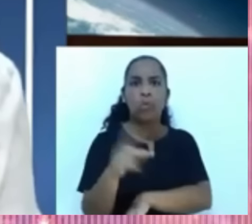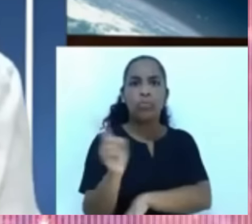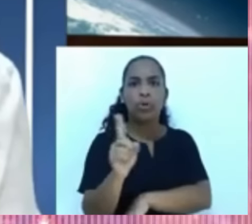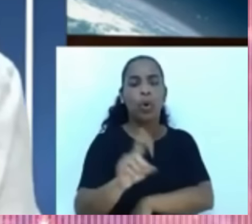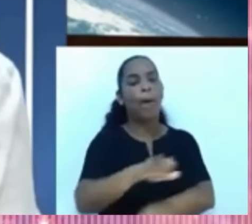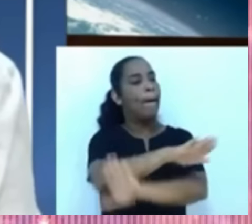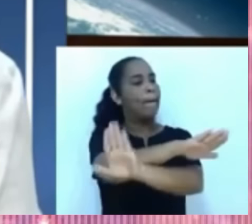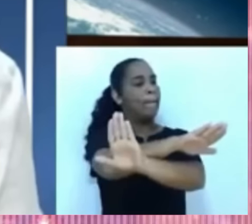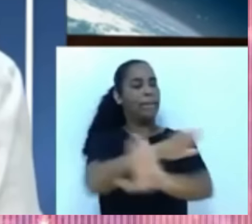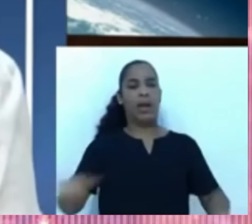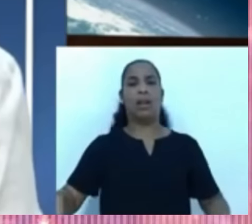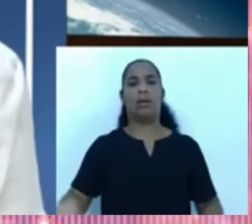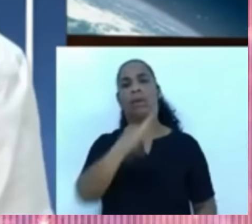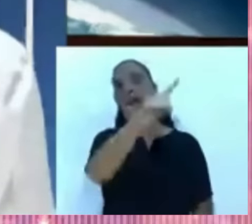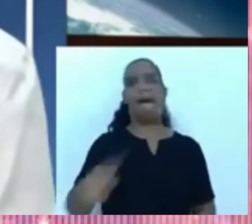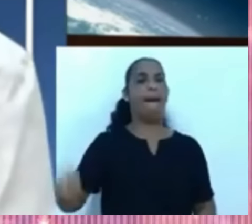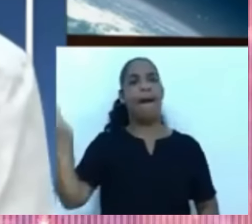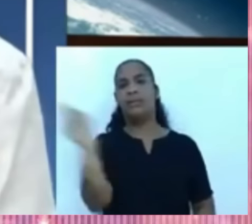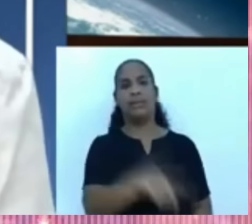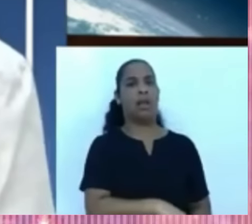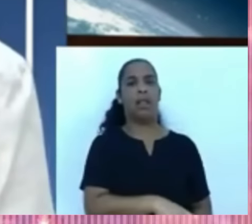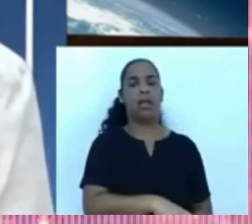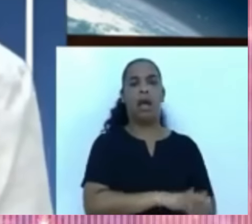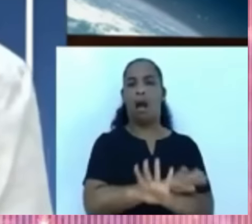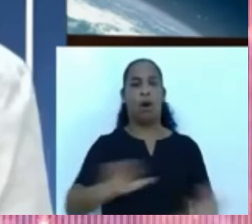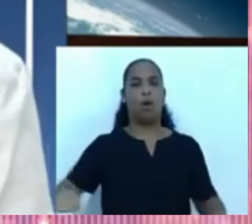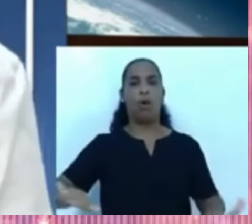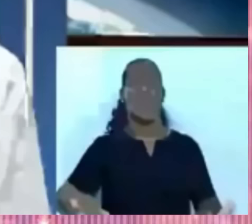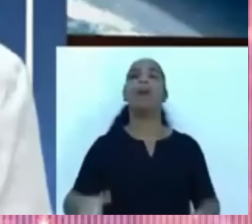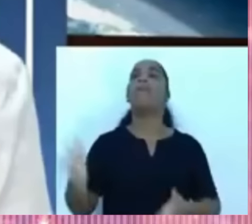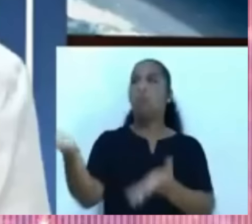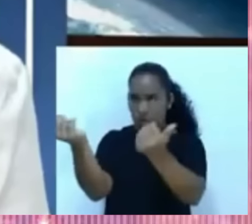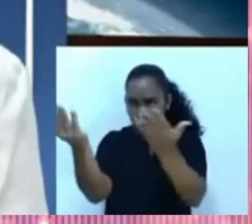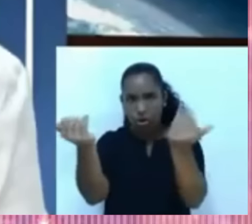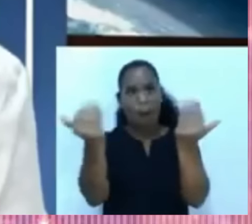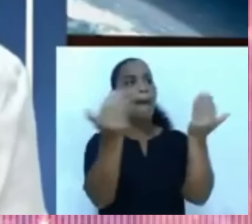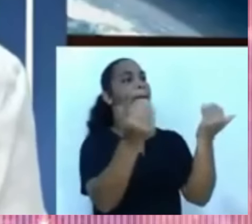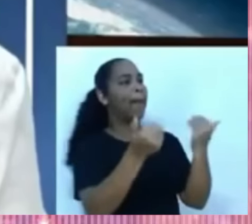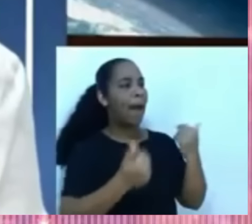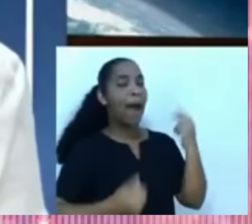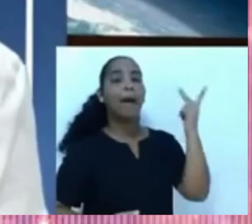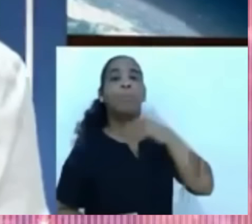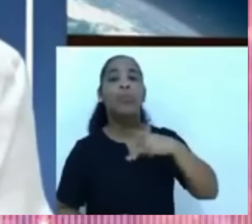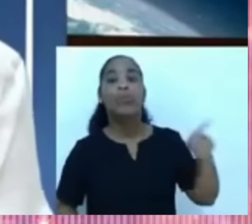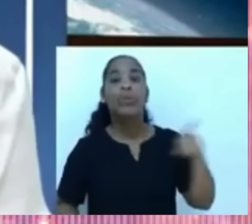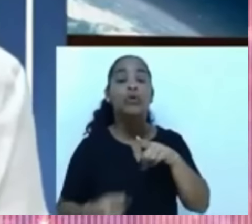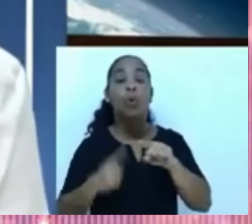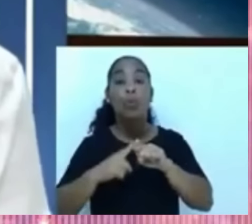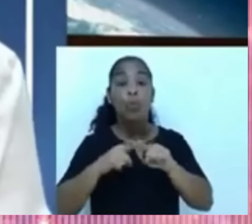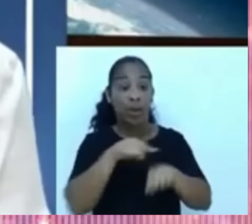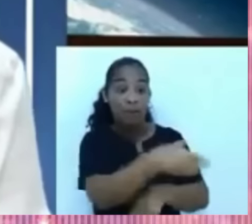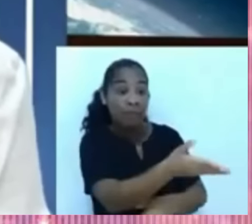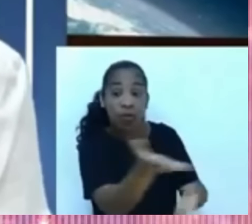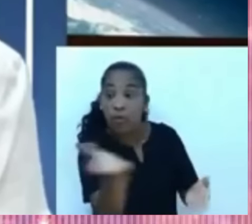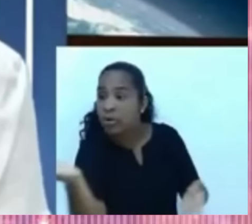os professores para serem homenageados Porque tudo que vós tendes